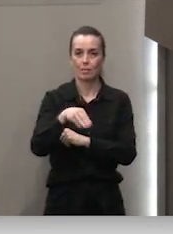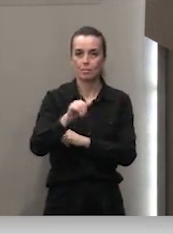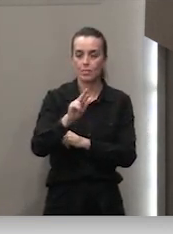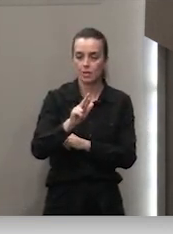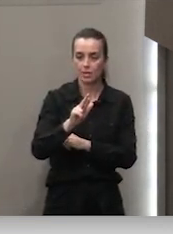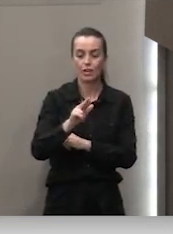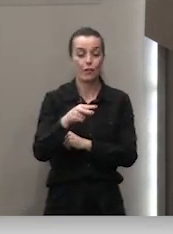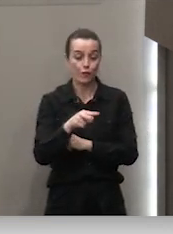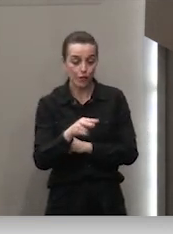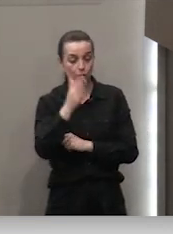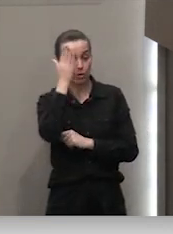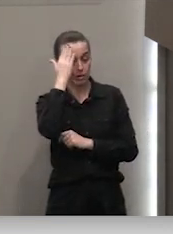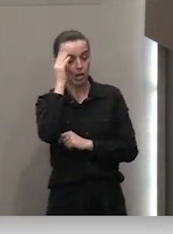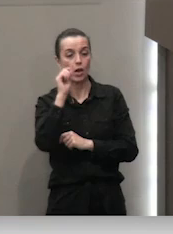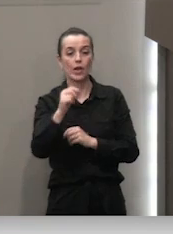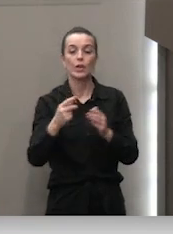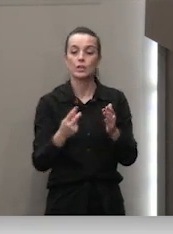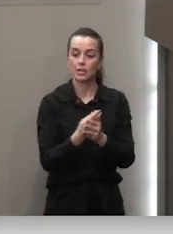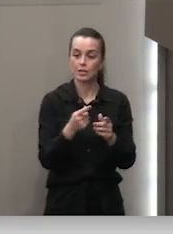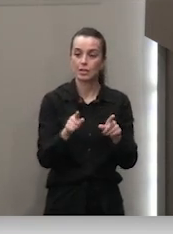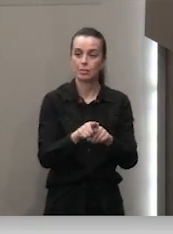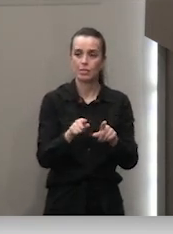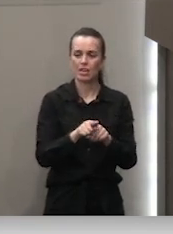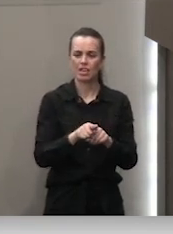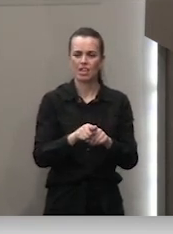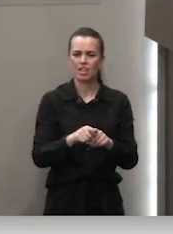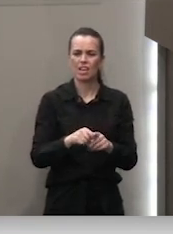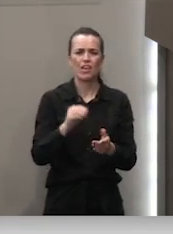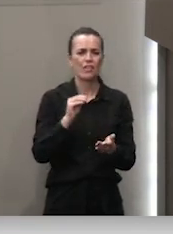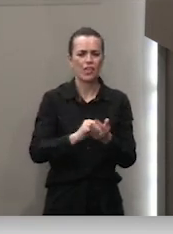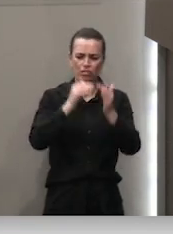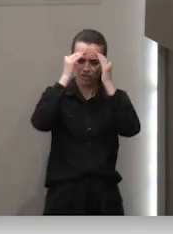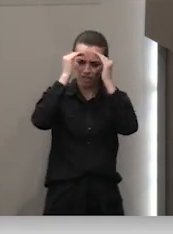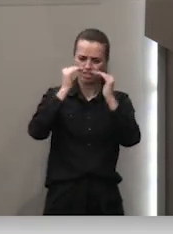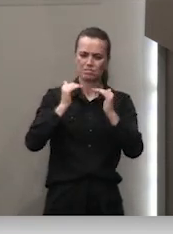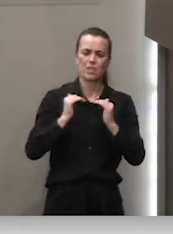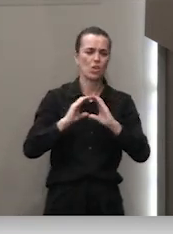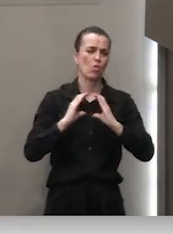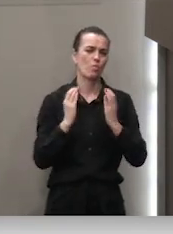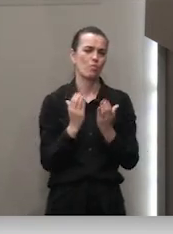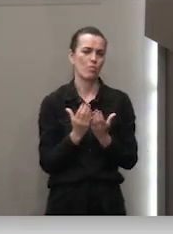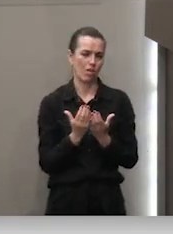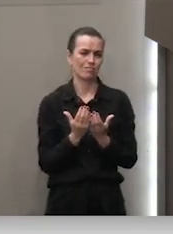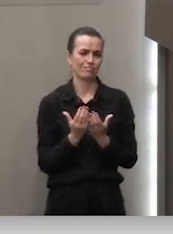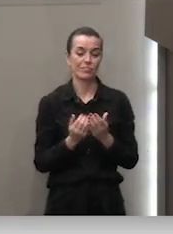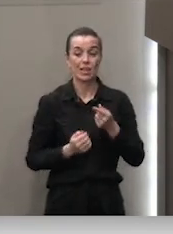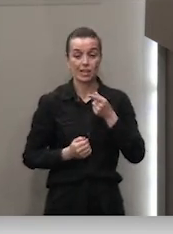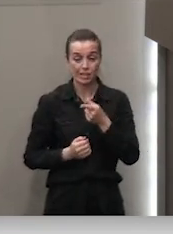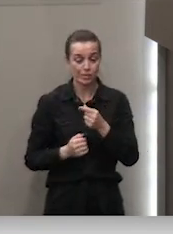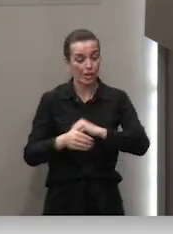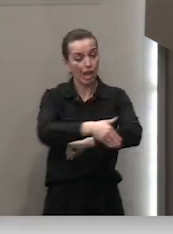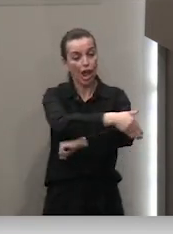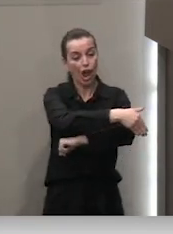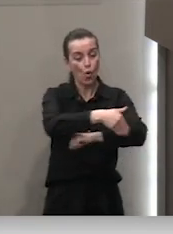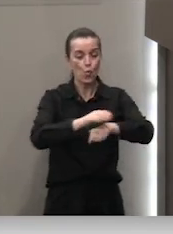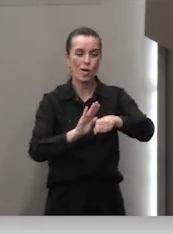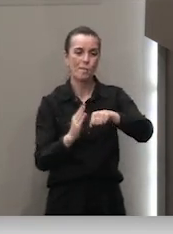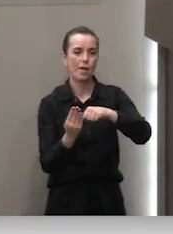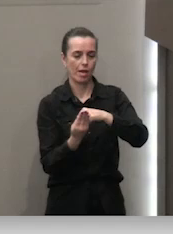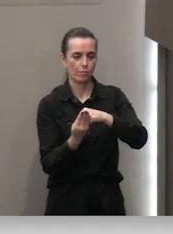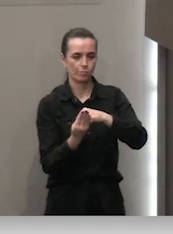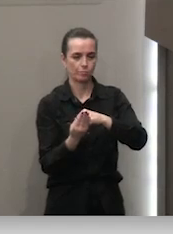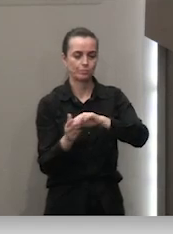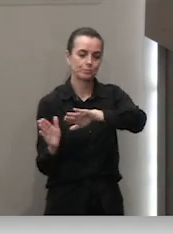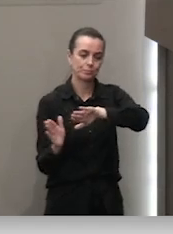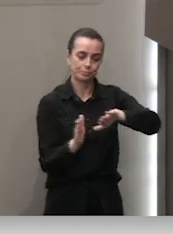desrespeito com aquela comunidade que paga os seus impostos. Mas isso é nas ruas dos nossos bairros. Voltando para a saúde, eu não sei